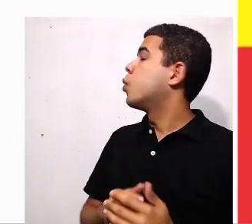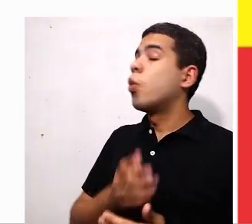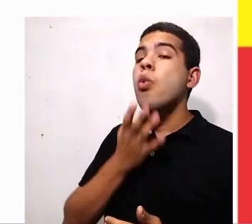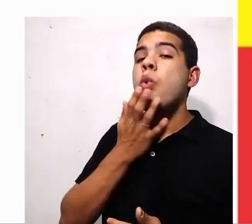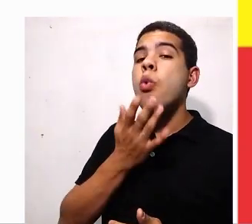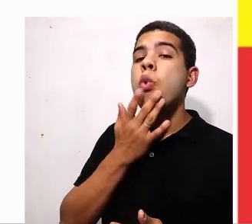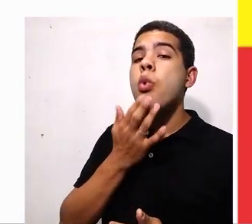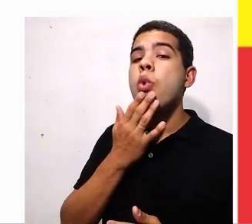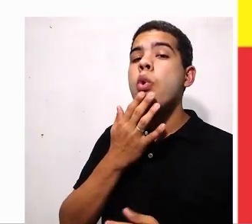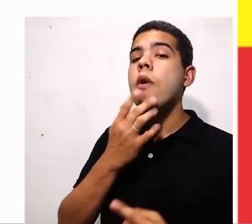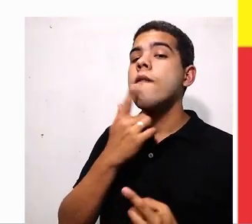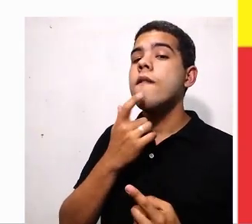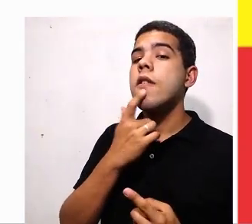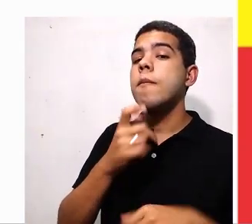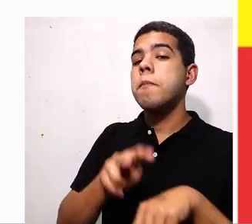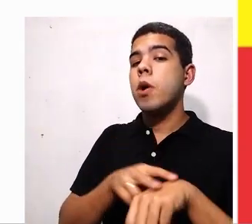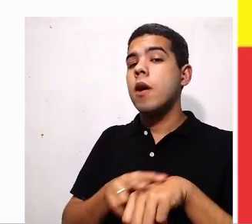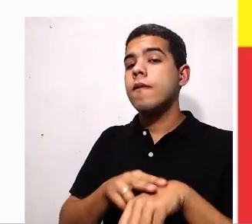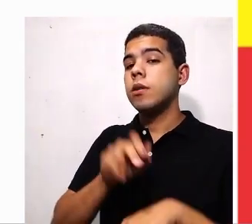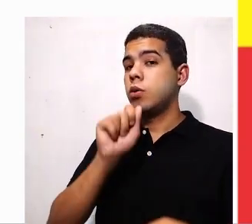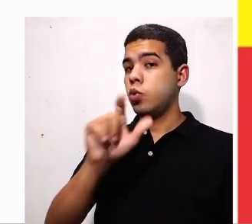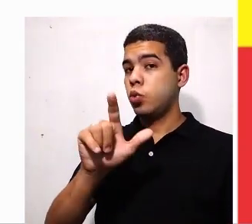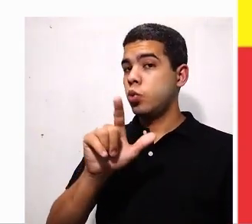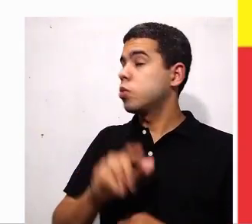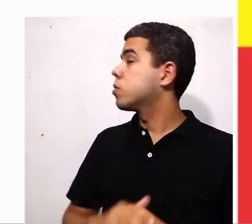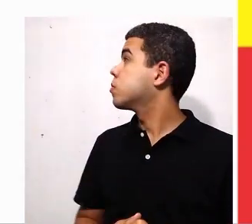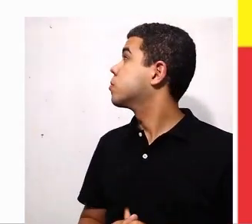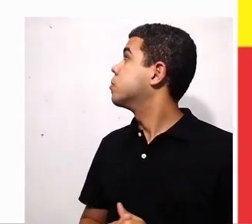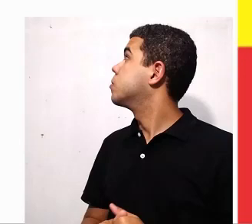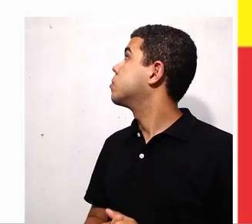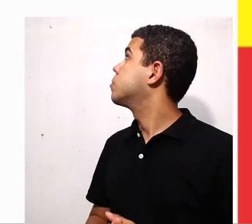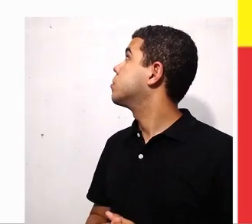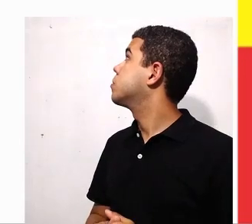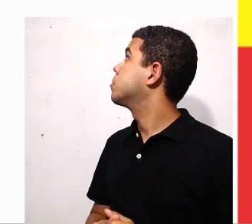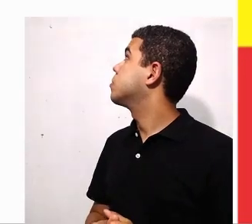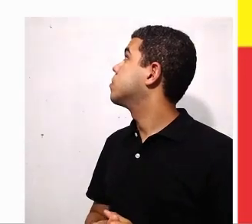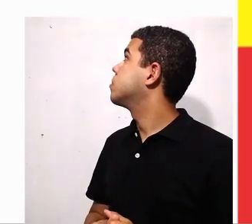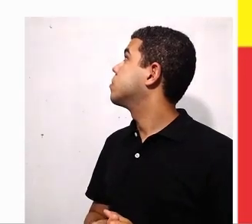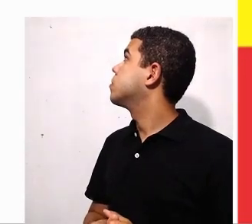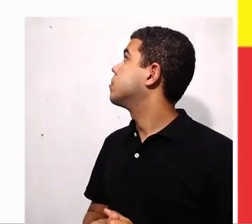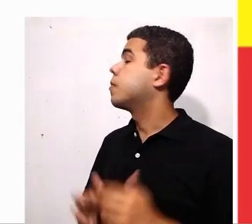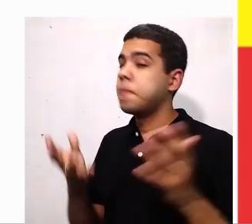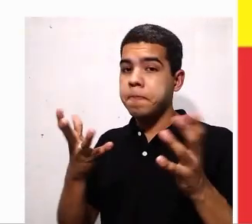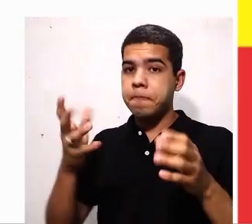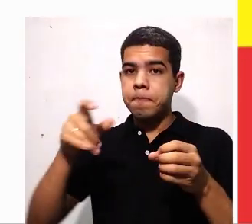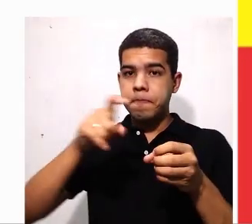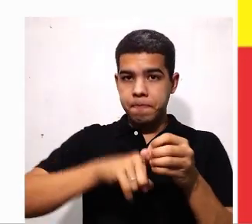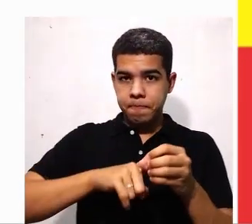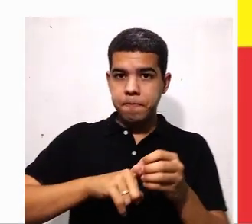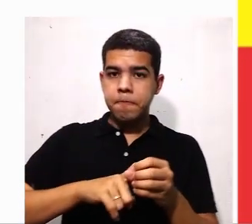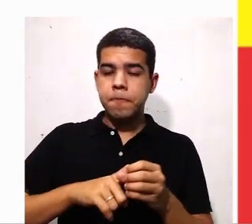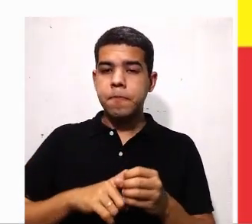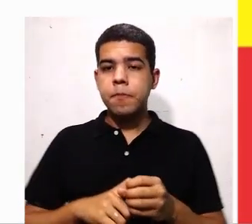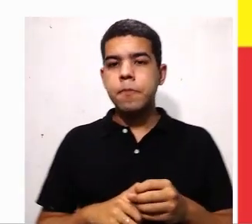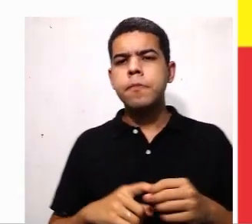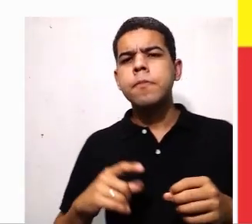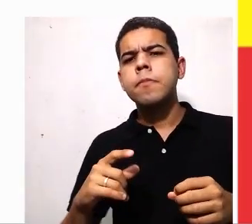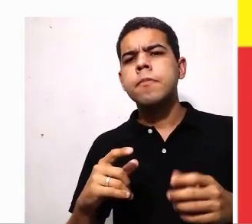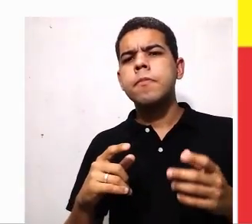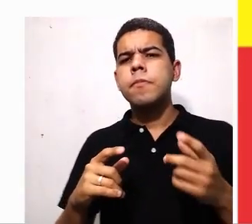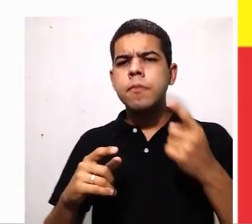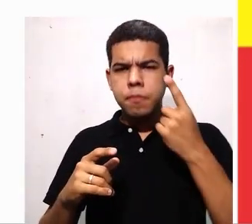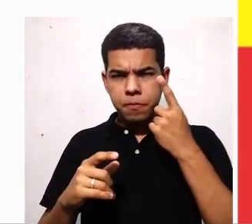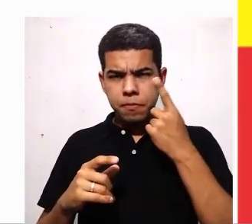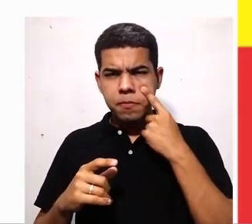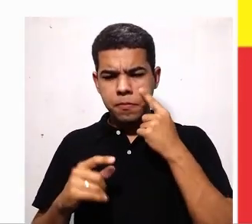Agora, nesse ponto. Então, observe agora essa construção. Eu vou deslocar, ó, bem com calma. Observe.